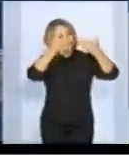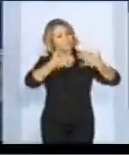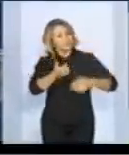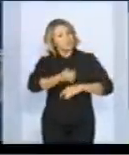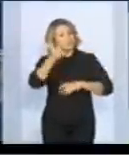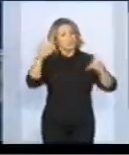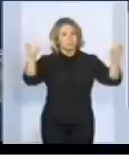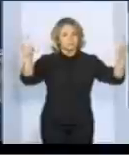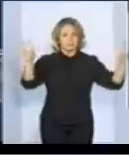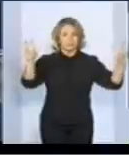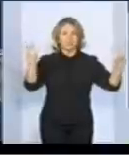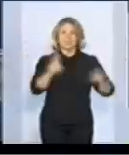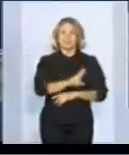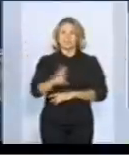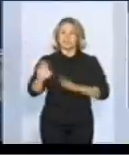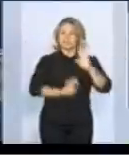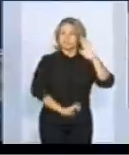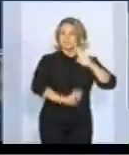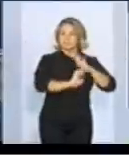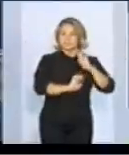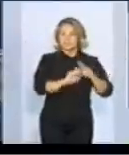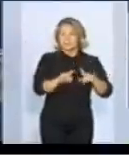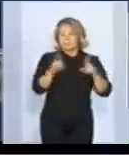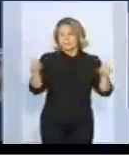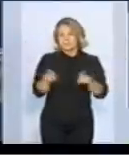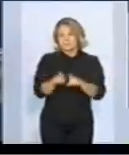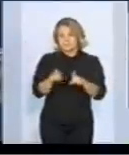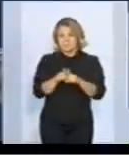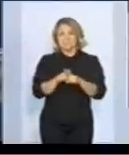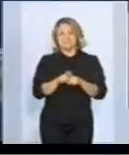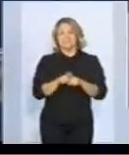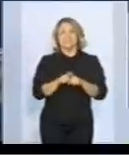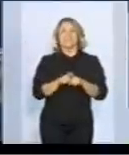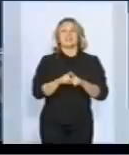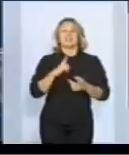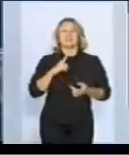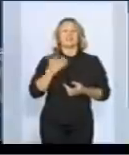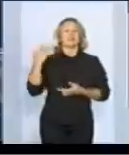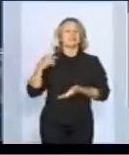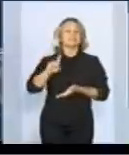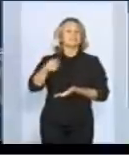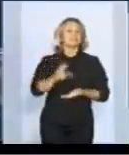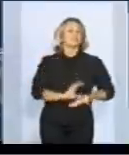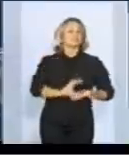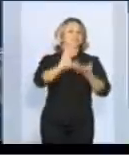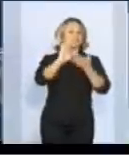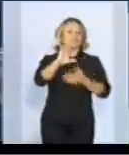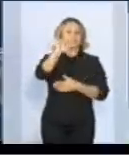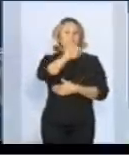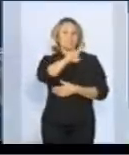Eu venho aqui em nome da minha empresa, mas também na qualidade de ex-conselheiro do CAD e como consumidor do